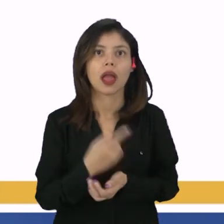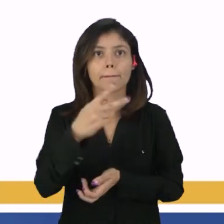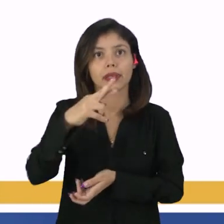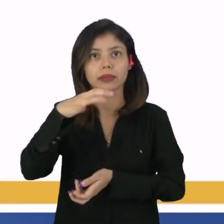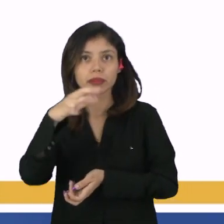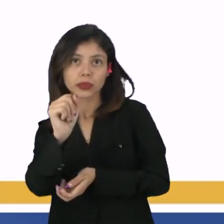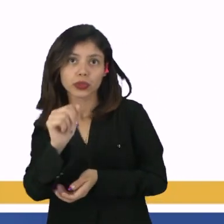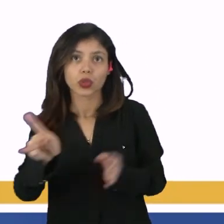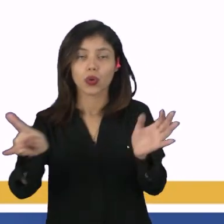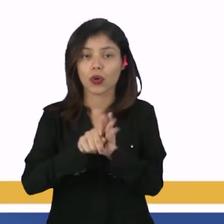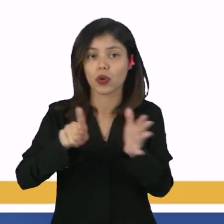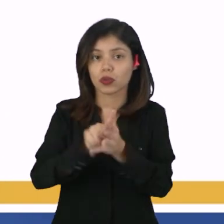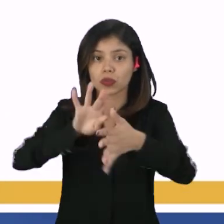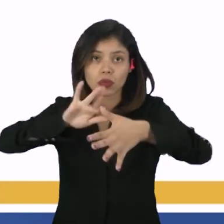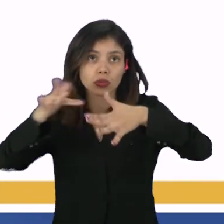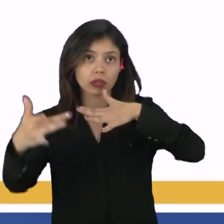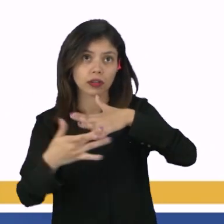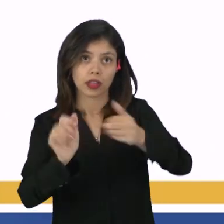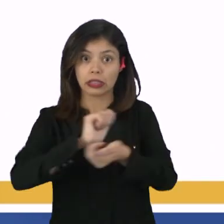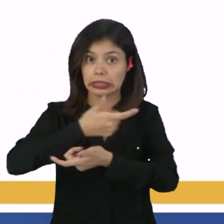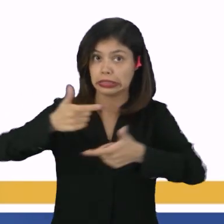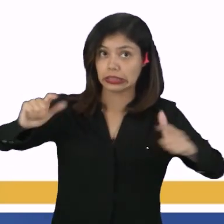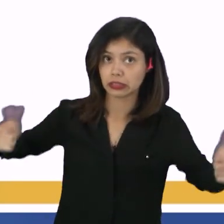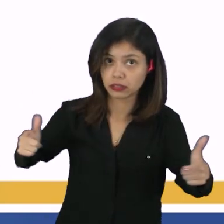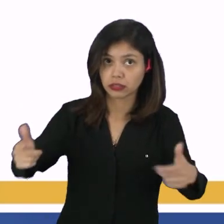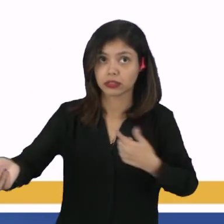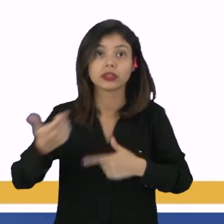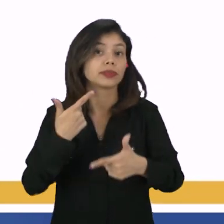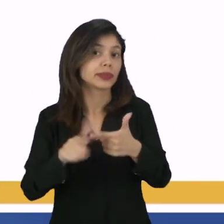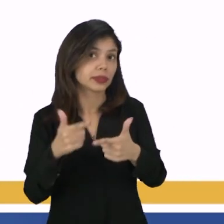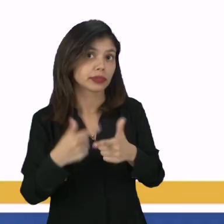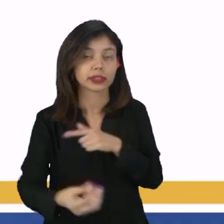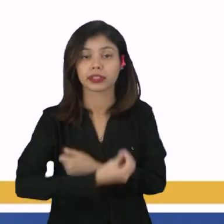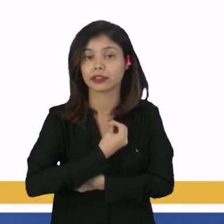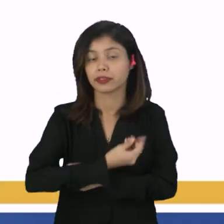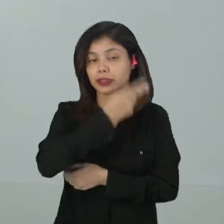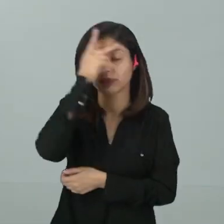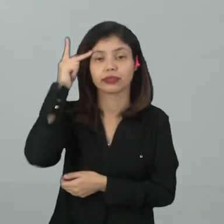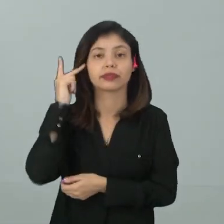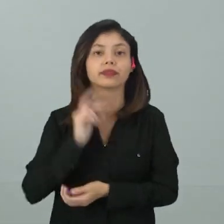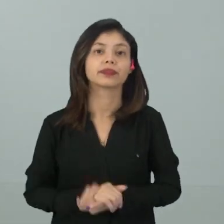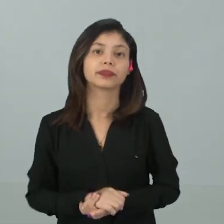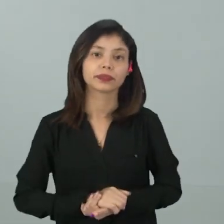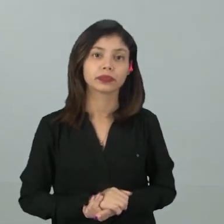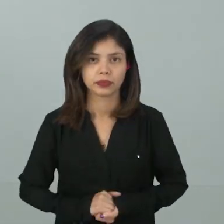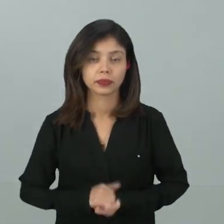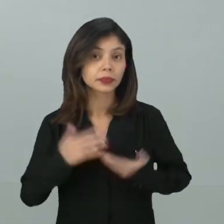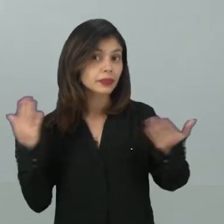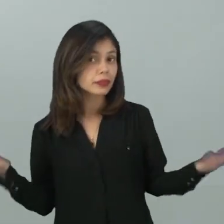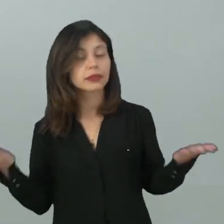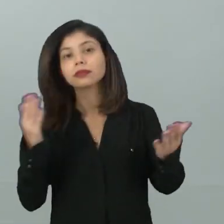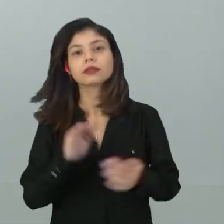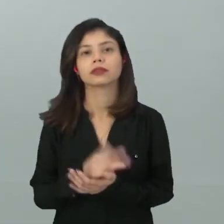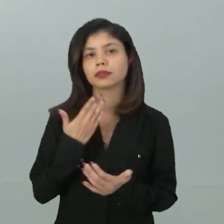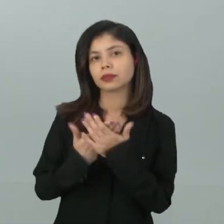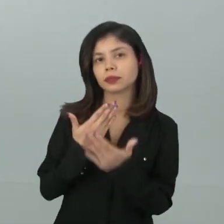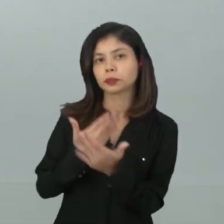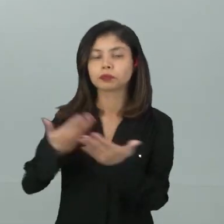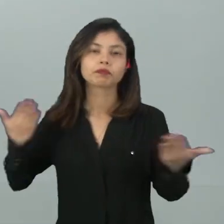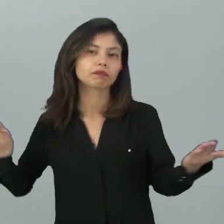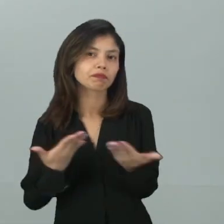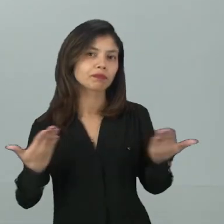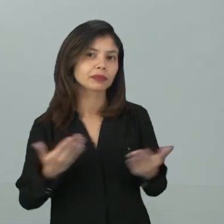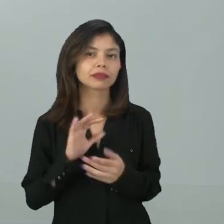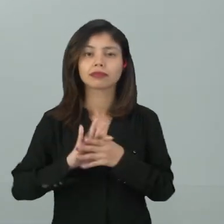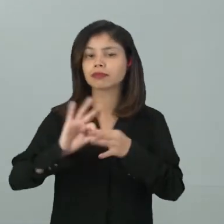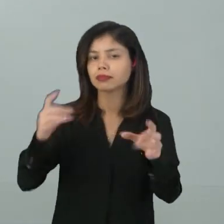desses produtos sociais, que causam grandes transtornos na vida das pessoas. Então, essa foi a aula de hoje